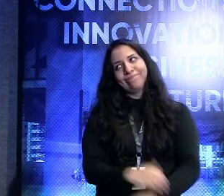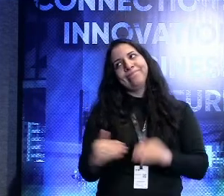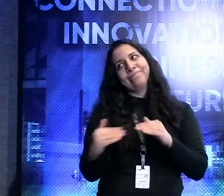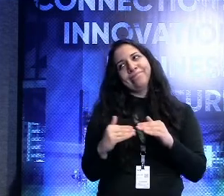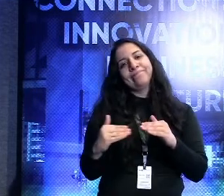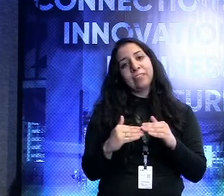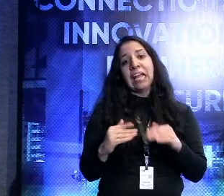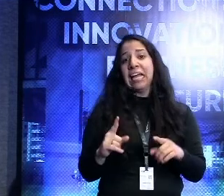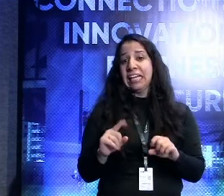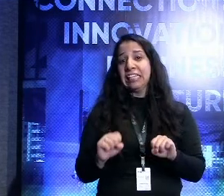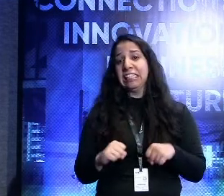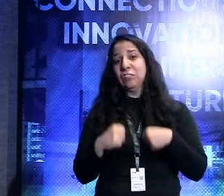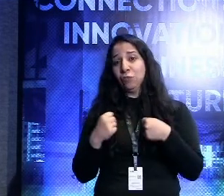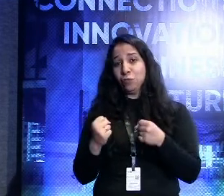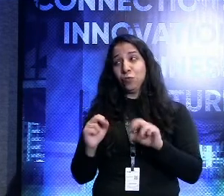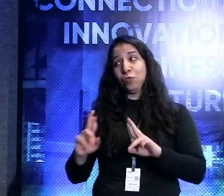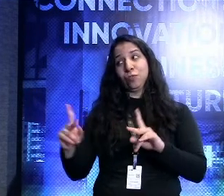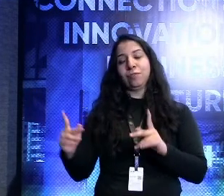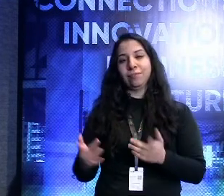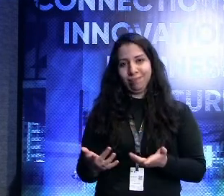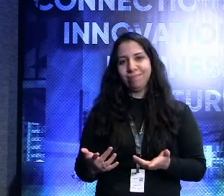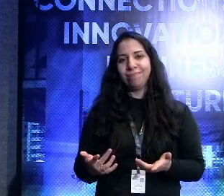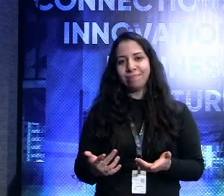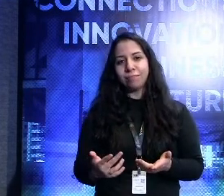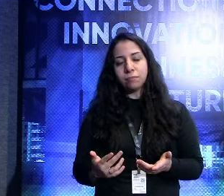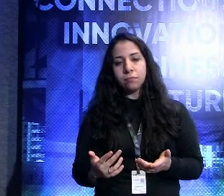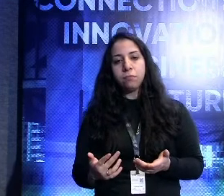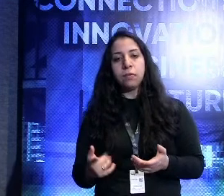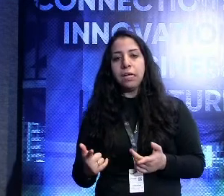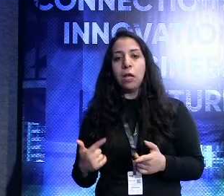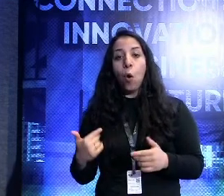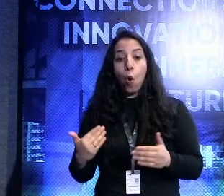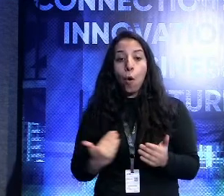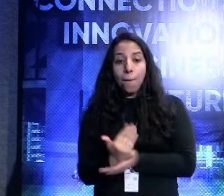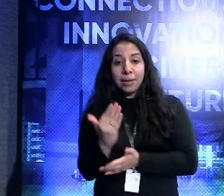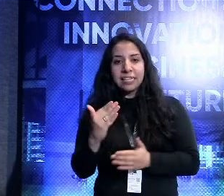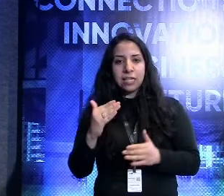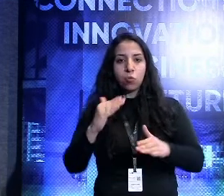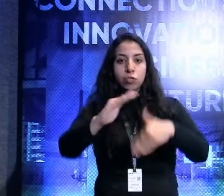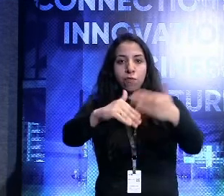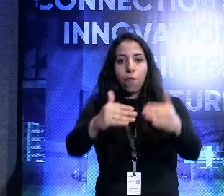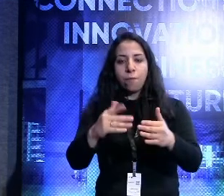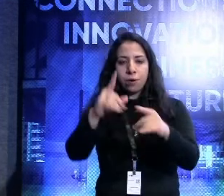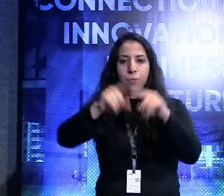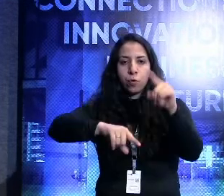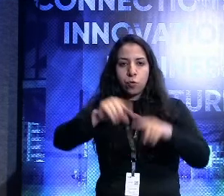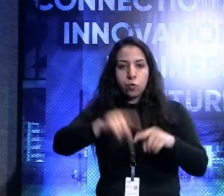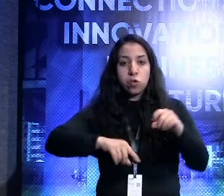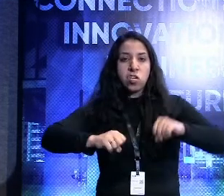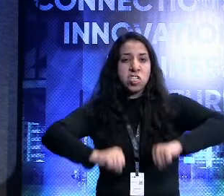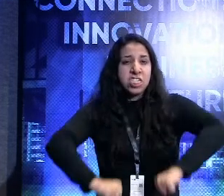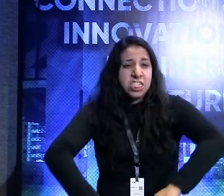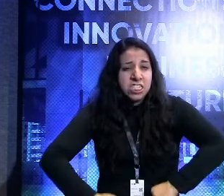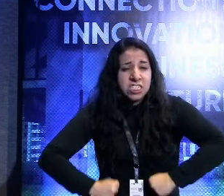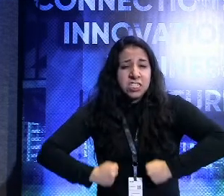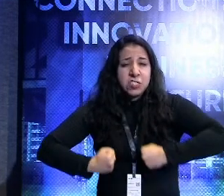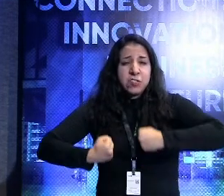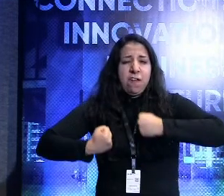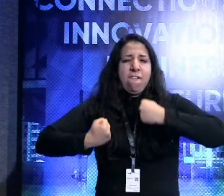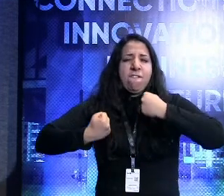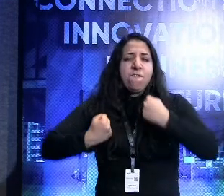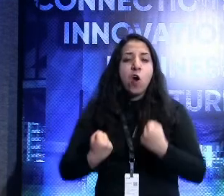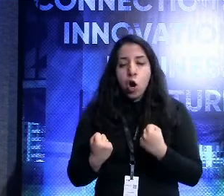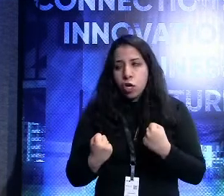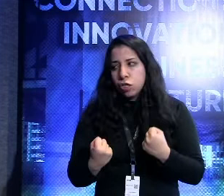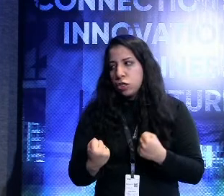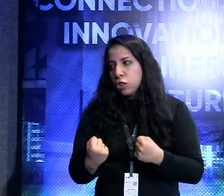esforço brutal. E não faz sentido a gente começar um desenvolvimento de produto colocando um esforço tão alto, com suposições muito